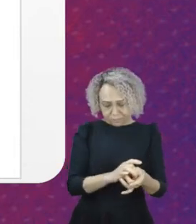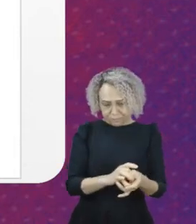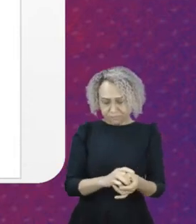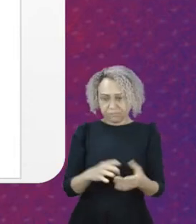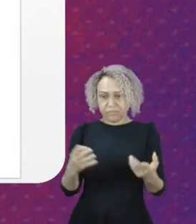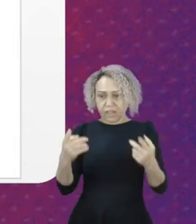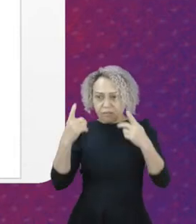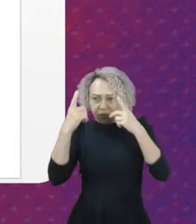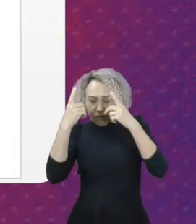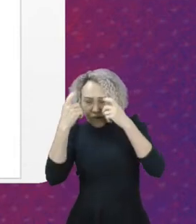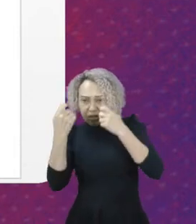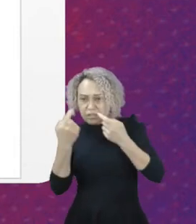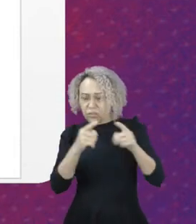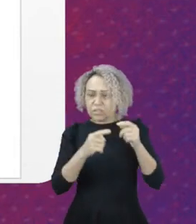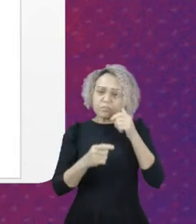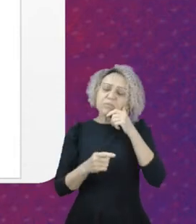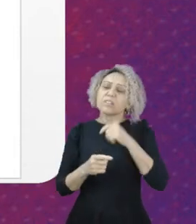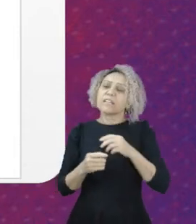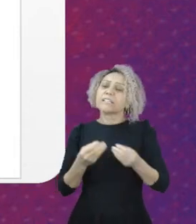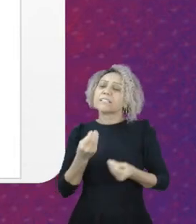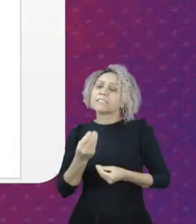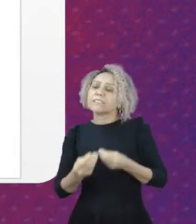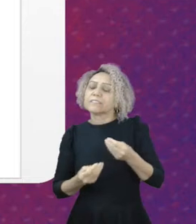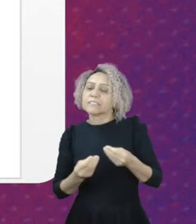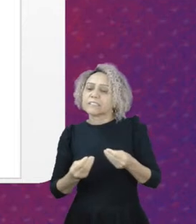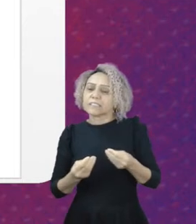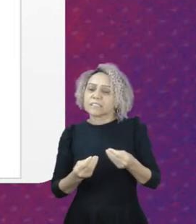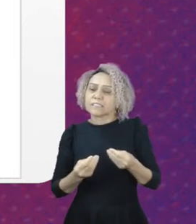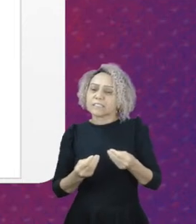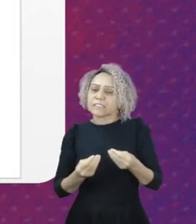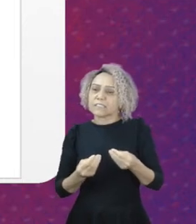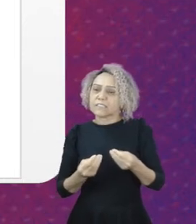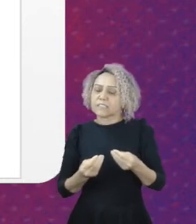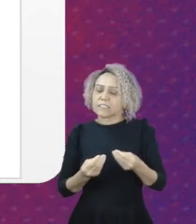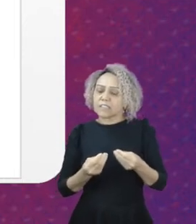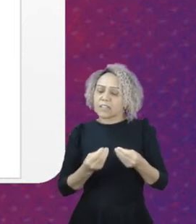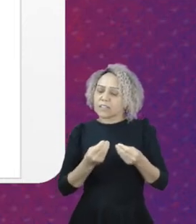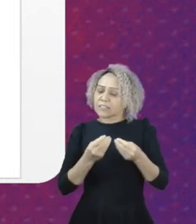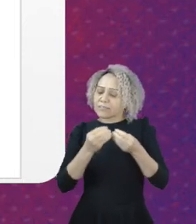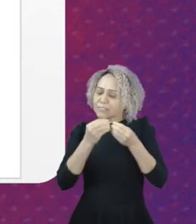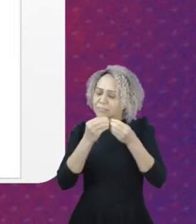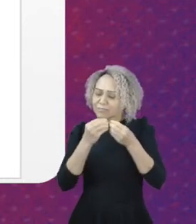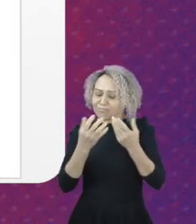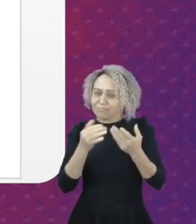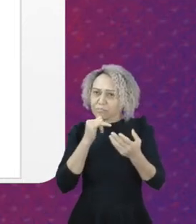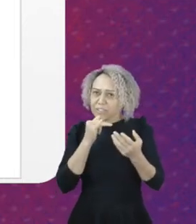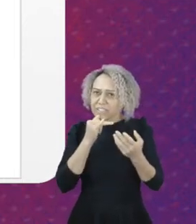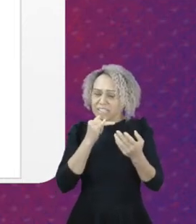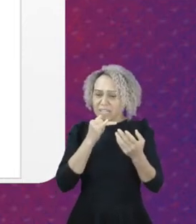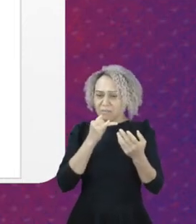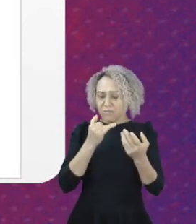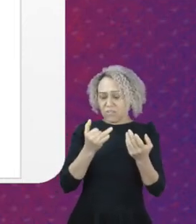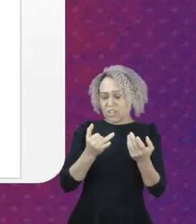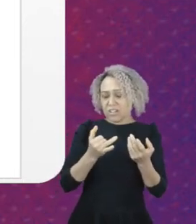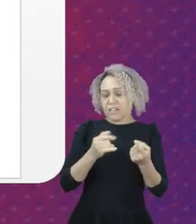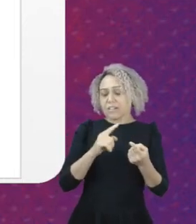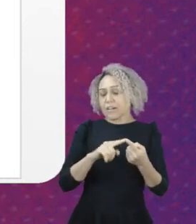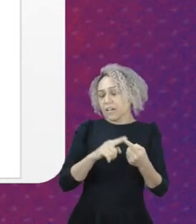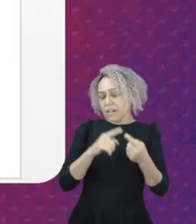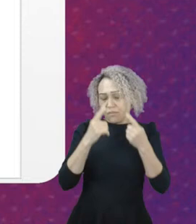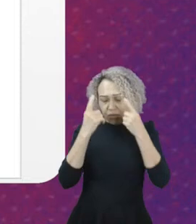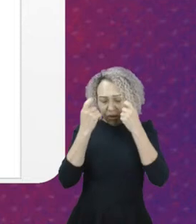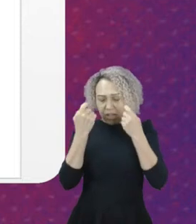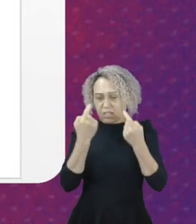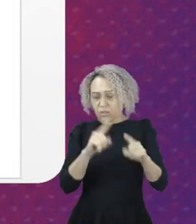ação ou omissão que tenha a ver, né, ou que prejudique o bem-estar, a integridade física, psicológica, a